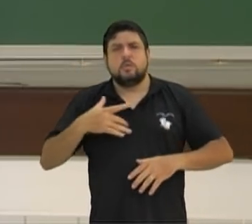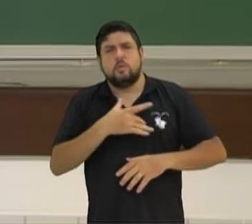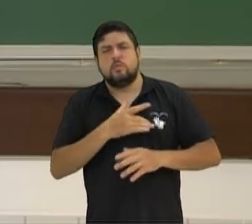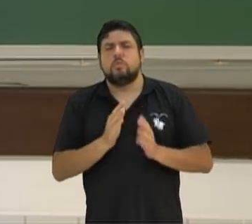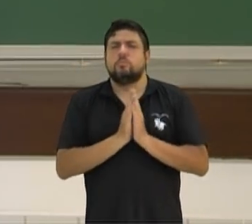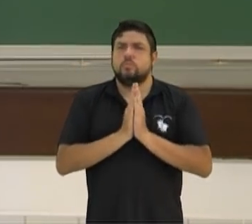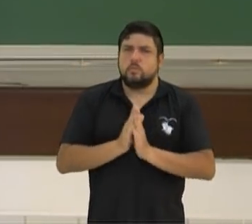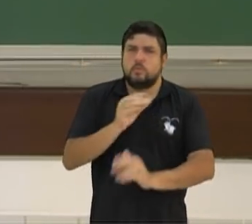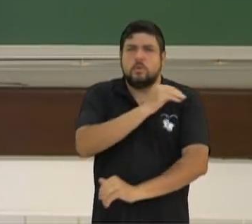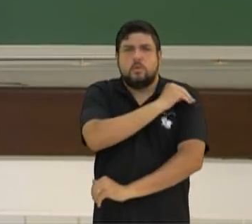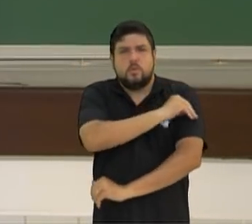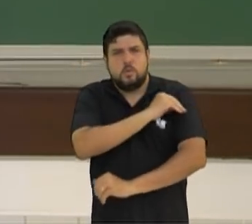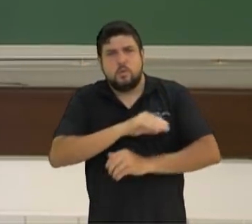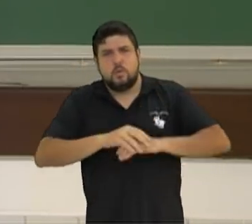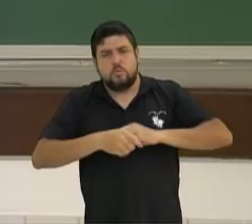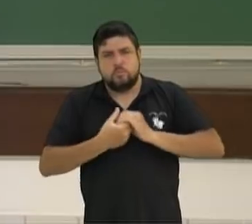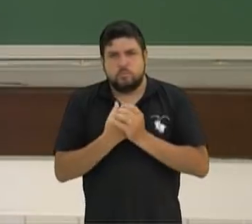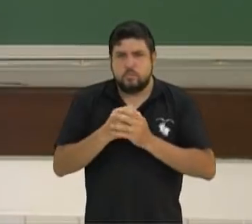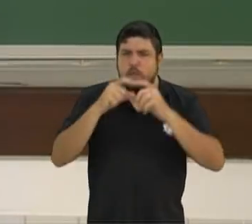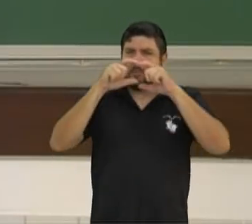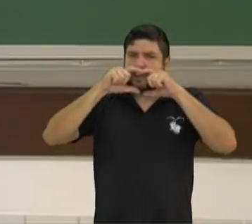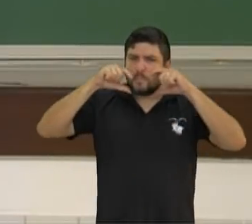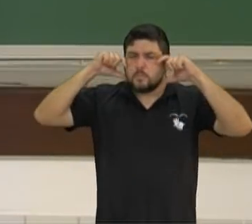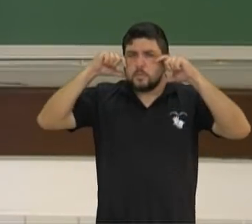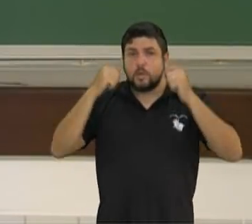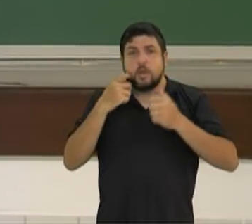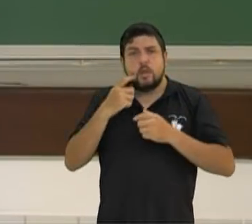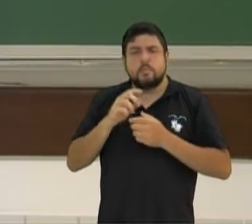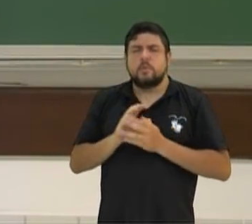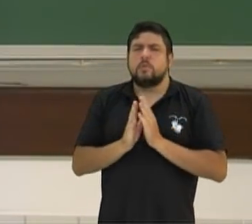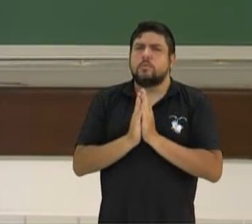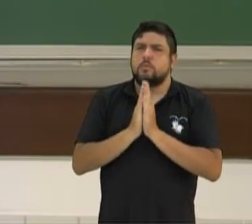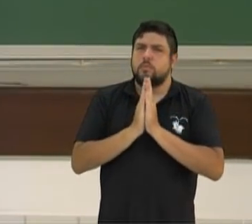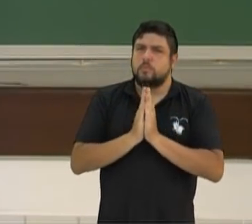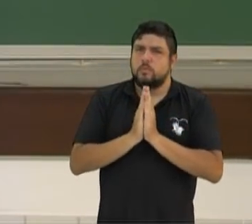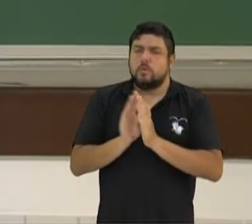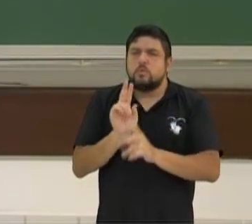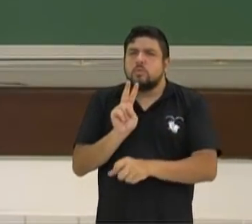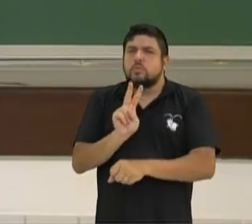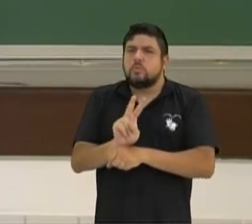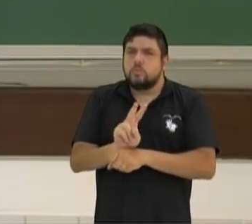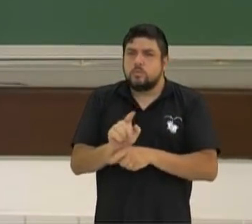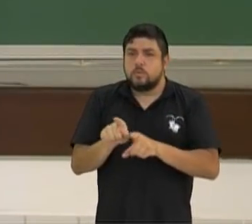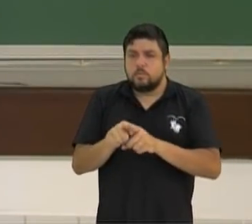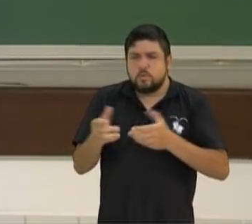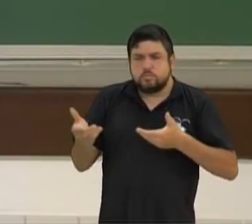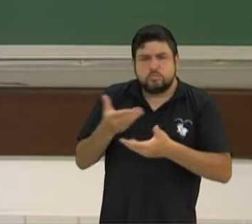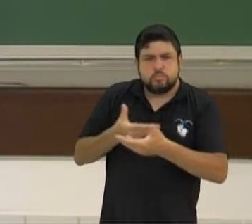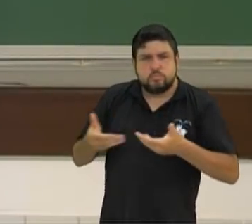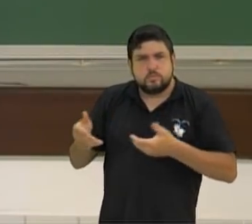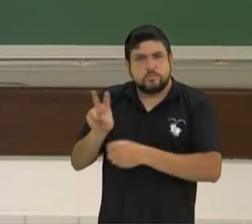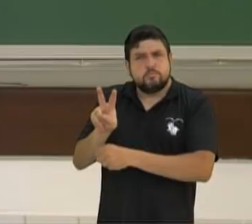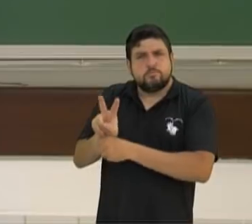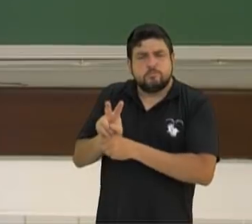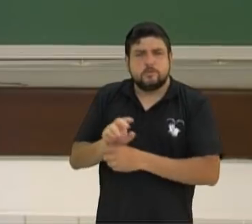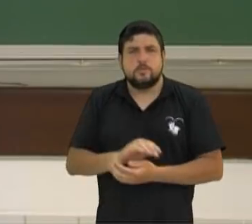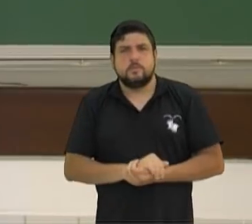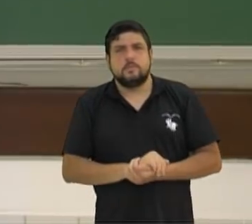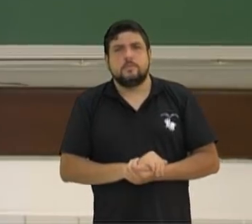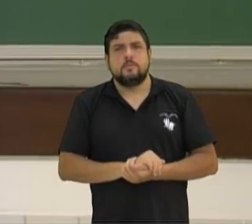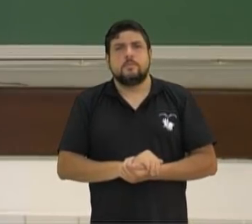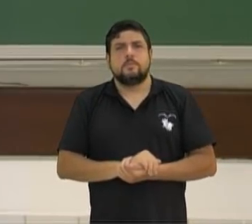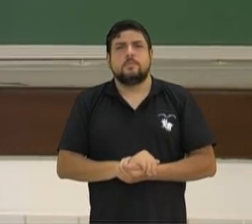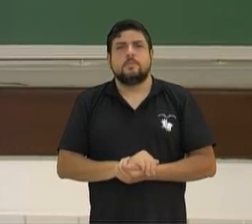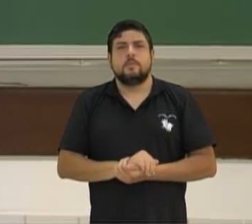em gel, máscara, só saiam se for necessário. Cuida de você, cuida dos outros também. E